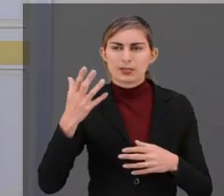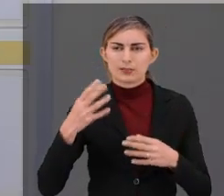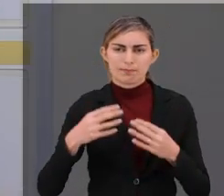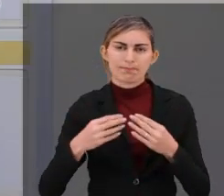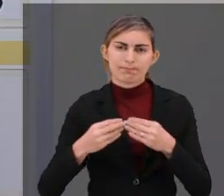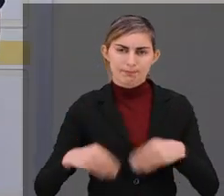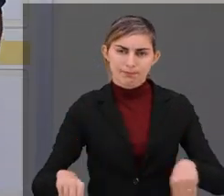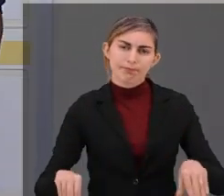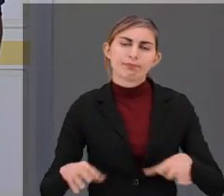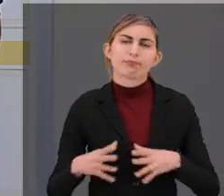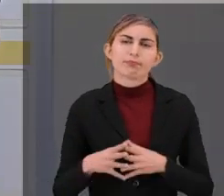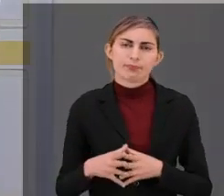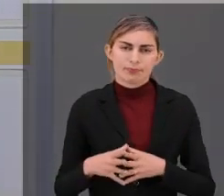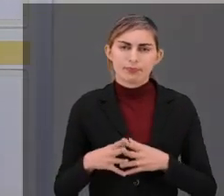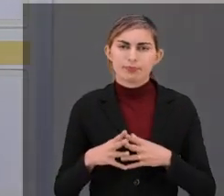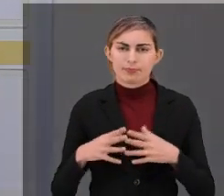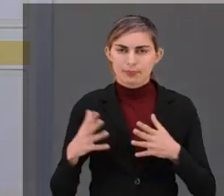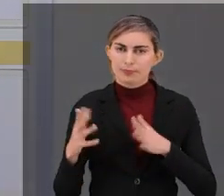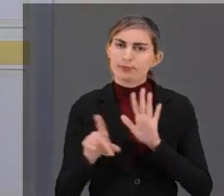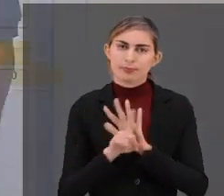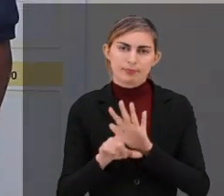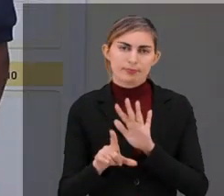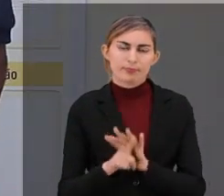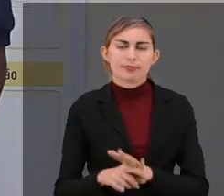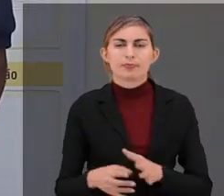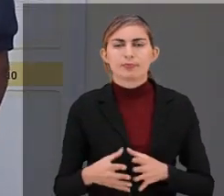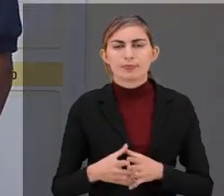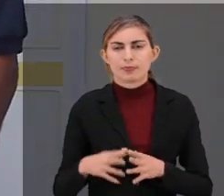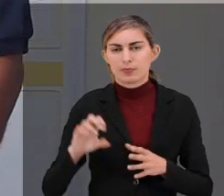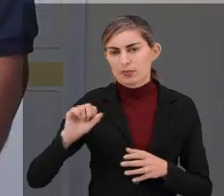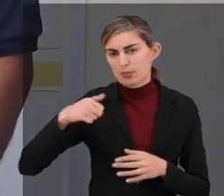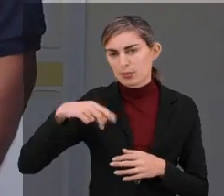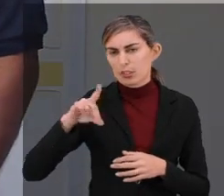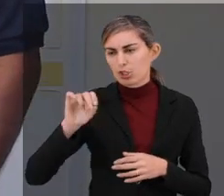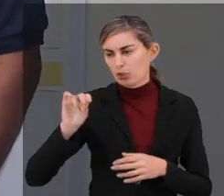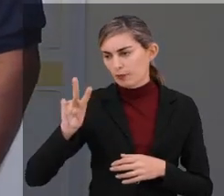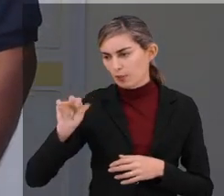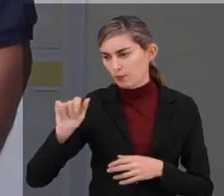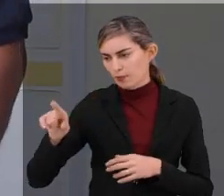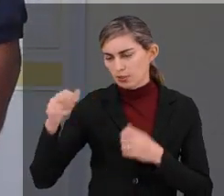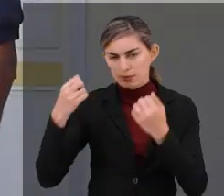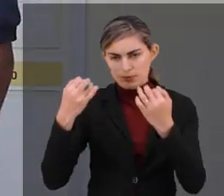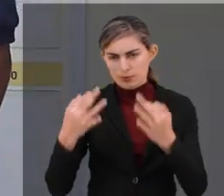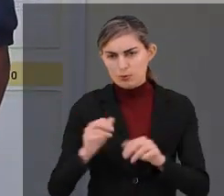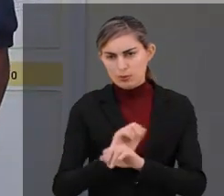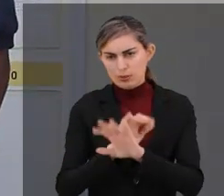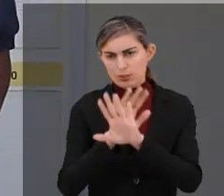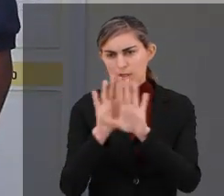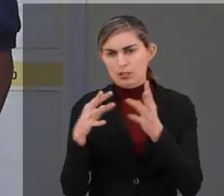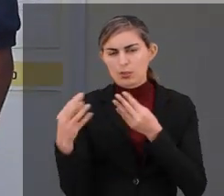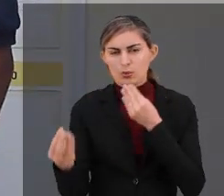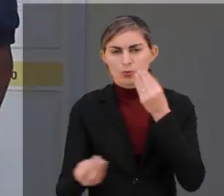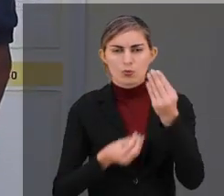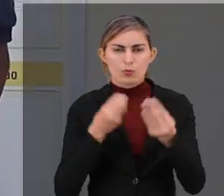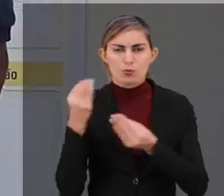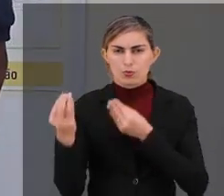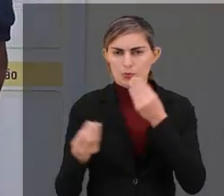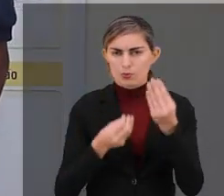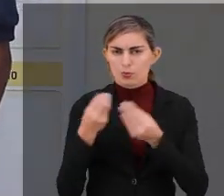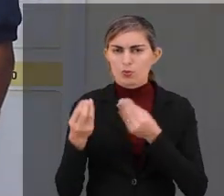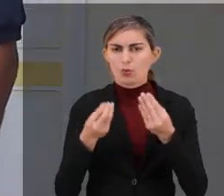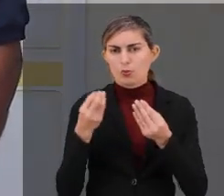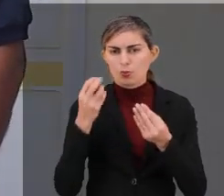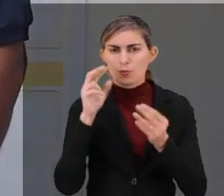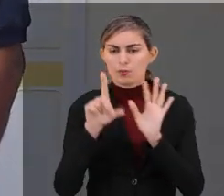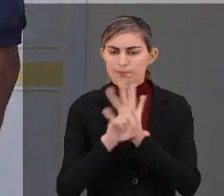penosa, de acordo com a lei. Sandoval, você deixou bem claro para a gente como é que seria essa questão do ponto